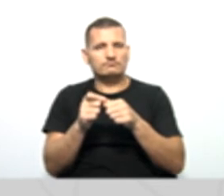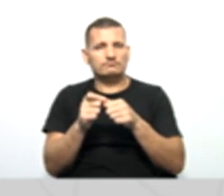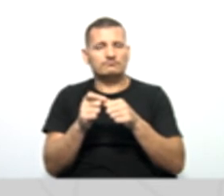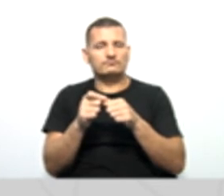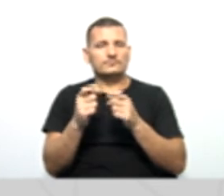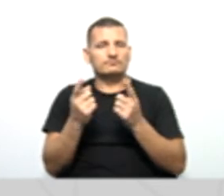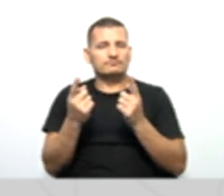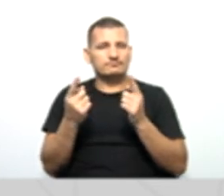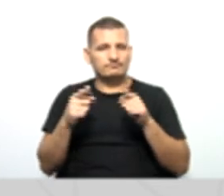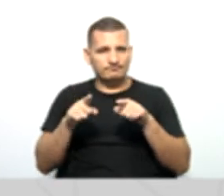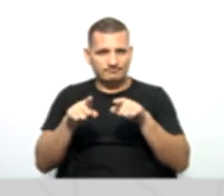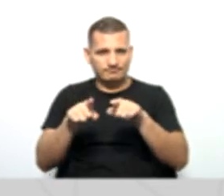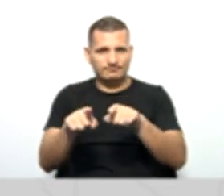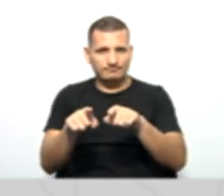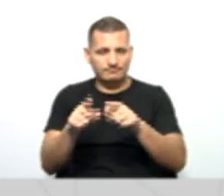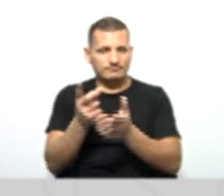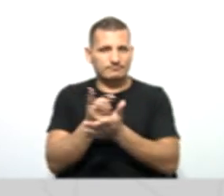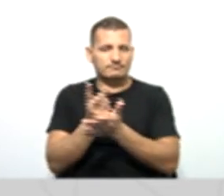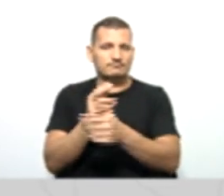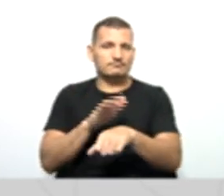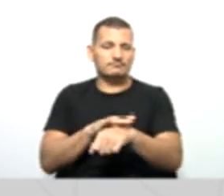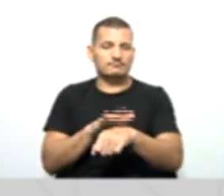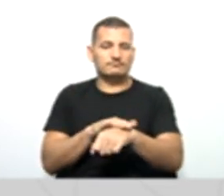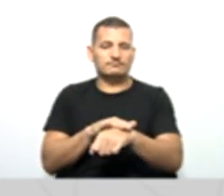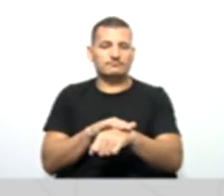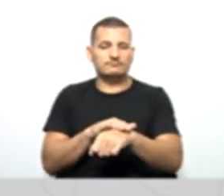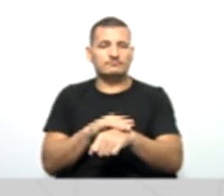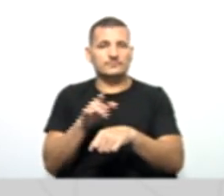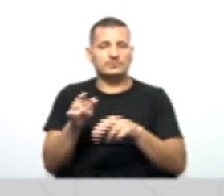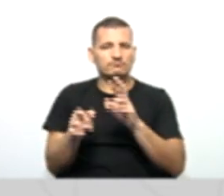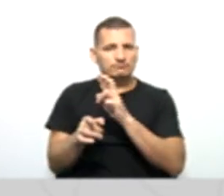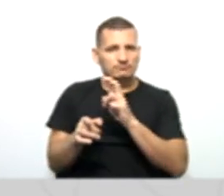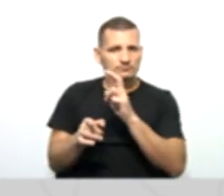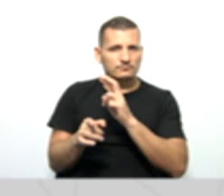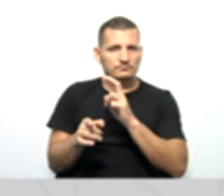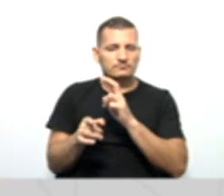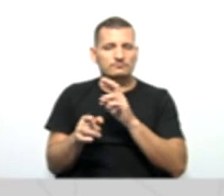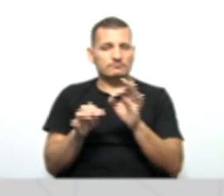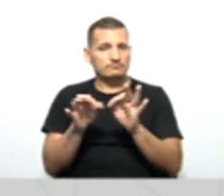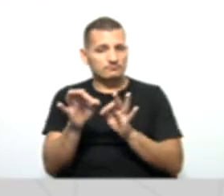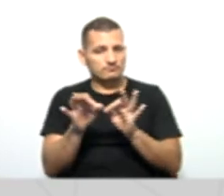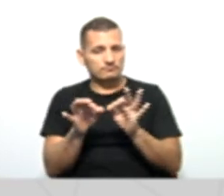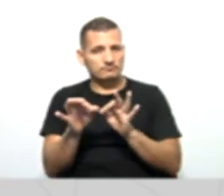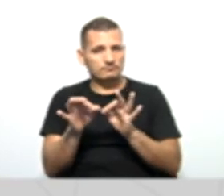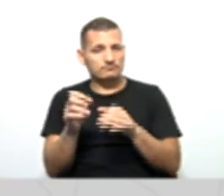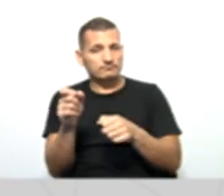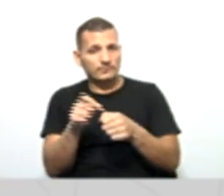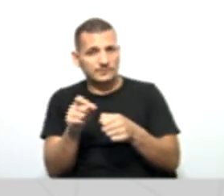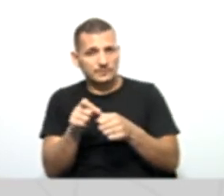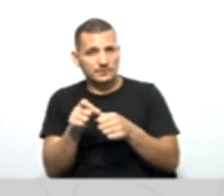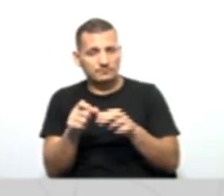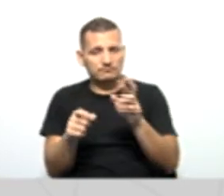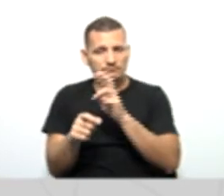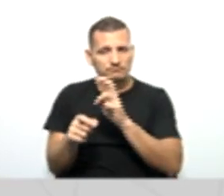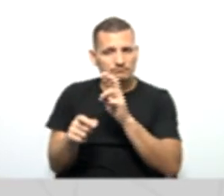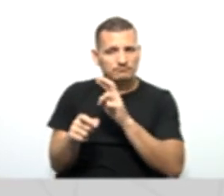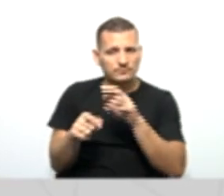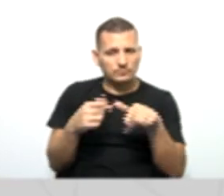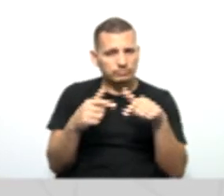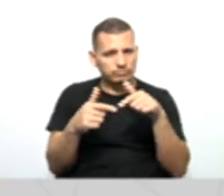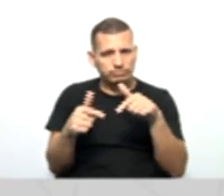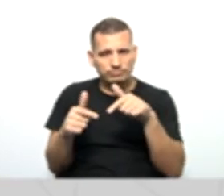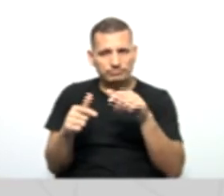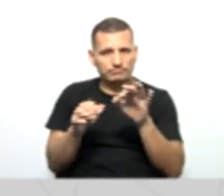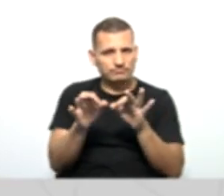execução, ou seja, ao mesmo tempo, você vai estar monitorando. Lembrando que monitorar é o quê? é olhar, observar. Depois que